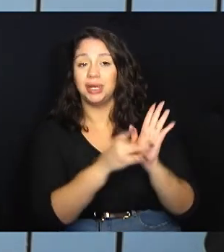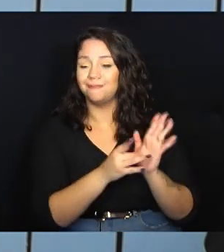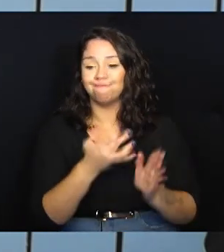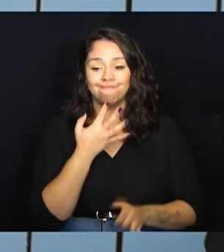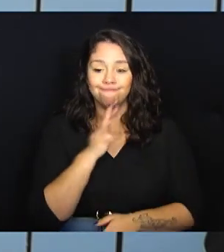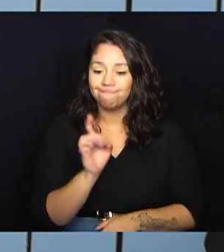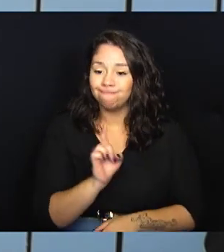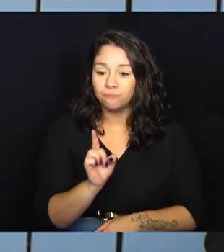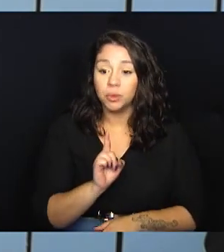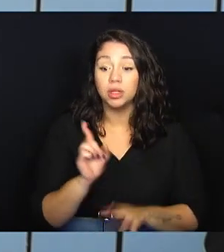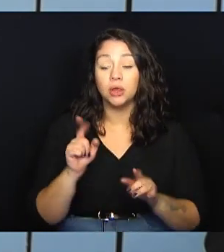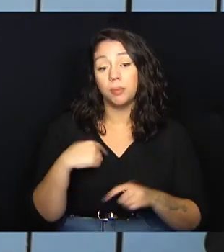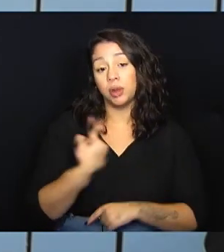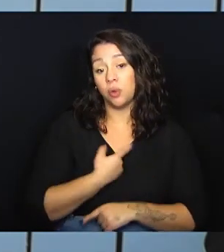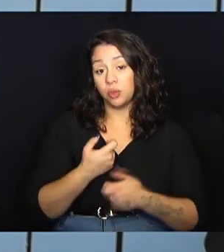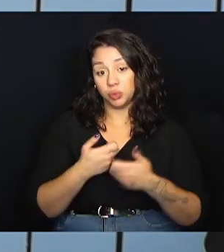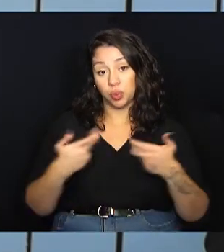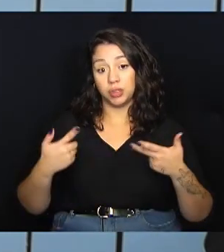para nós,